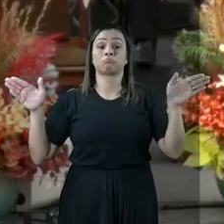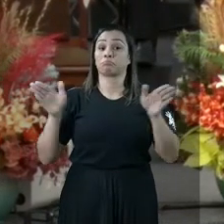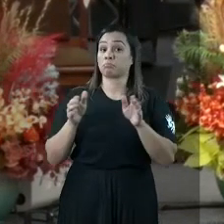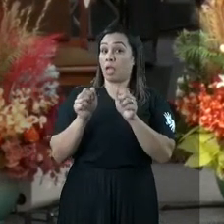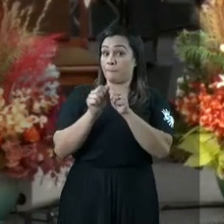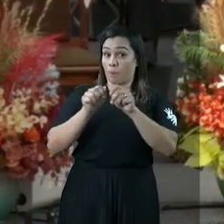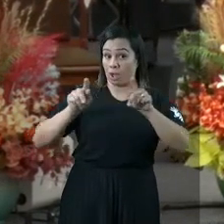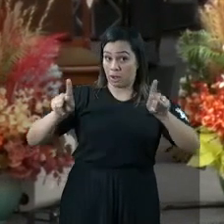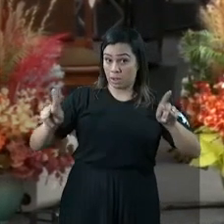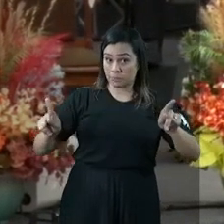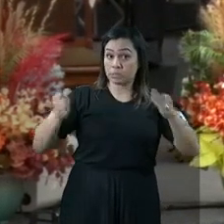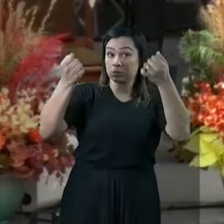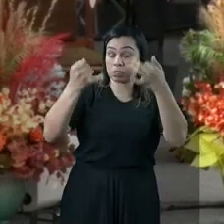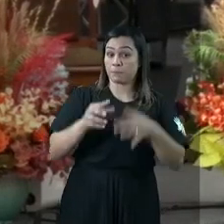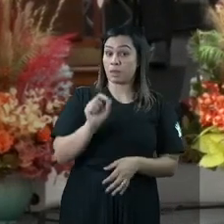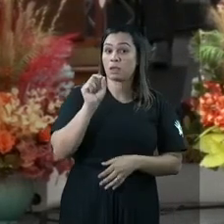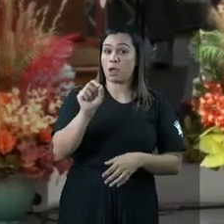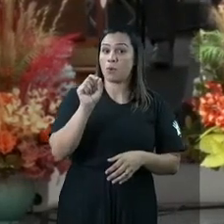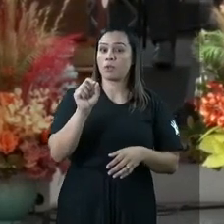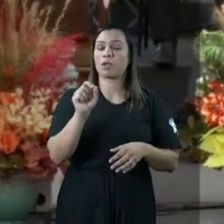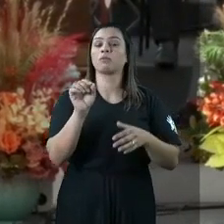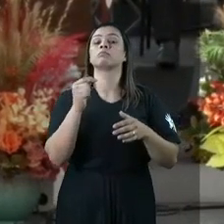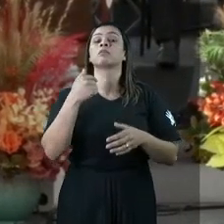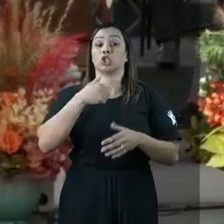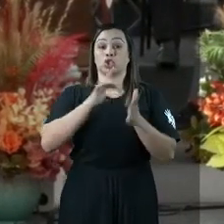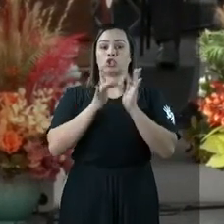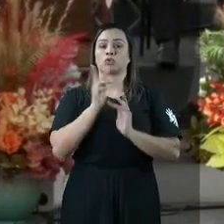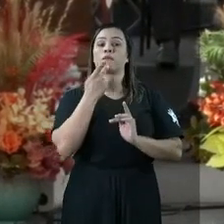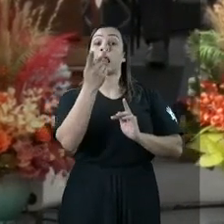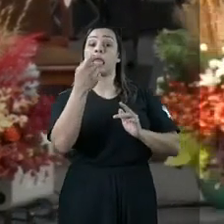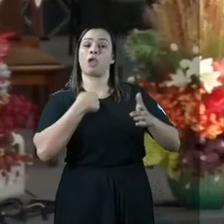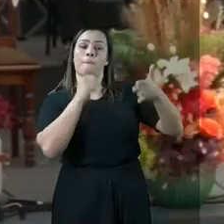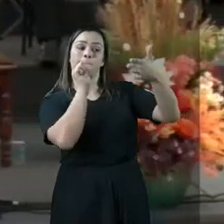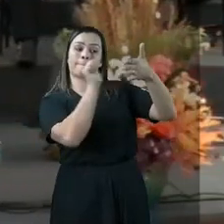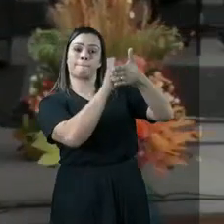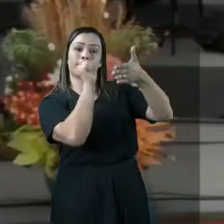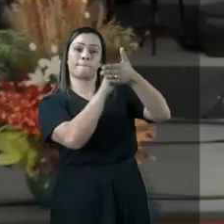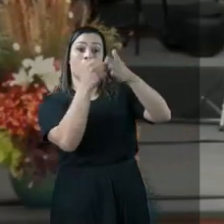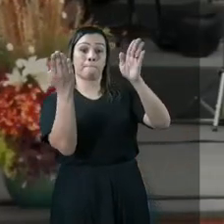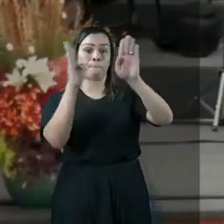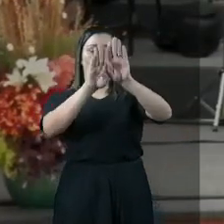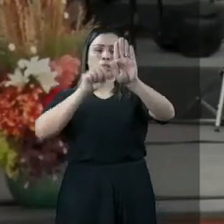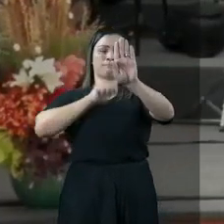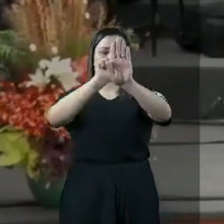entro como alguém que me deseja lá dentro. Diz assim: abra os portais que ele vai entrar. Abra os